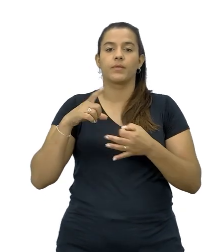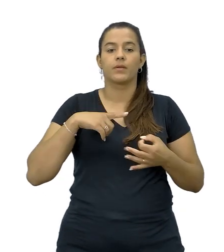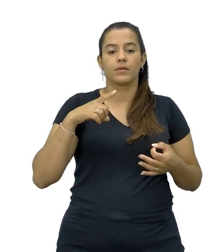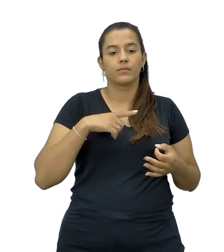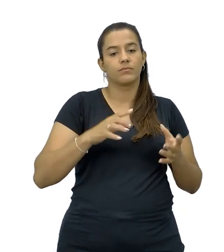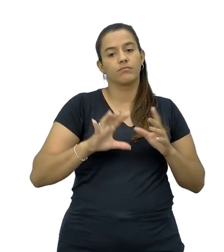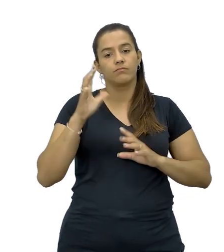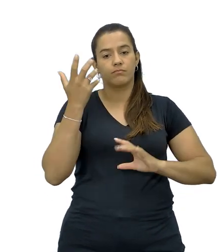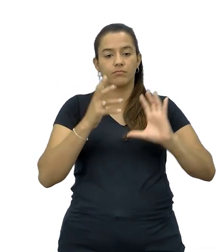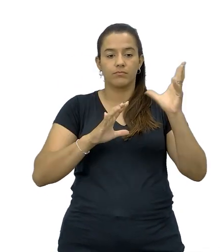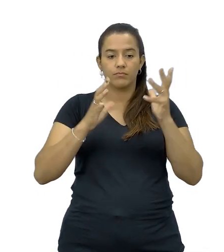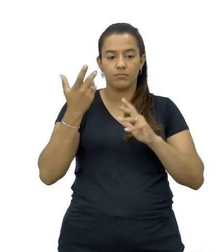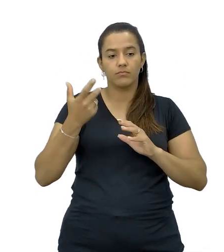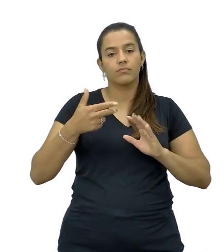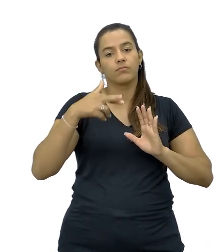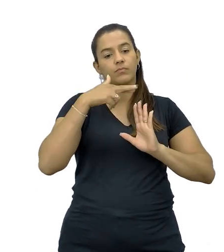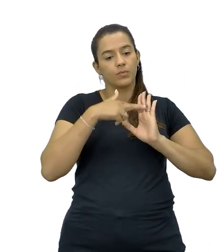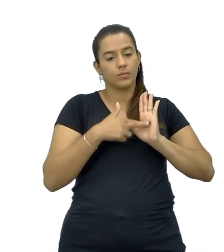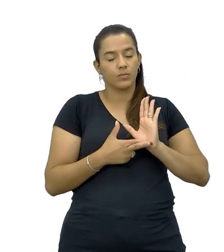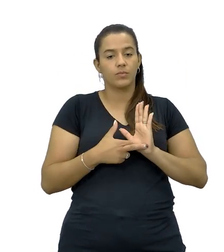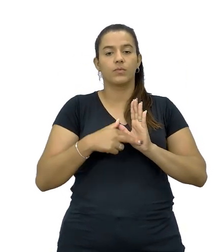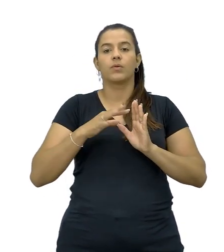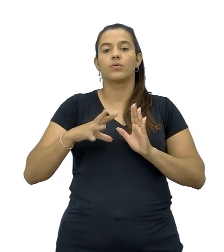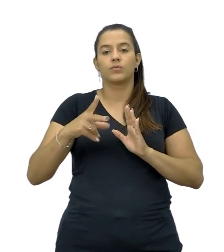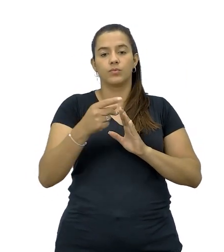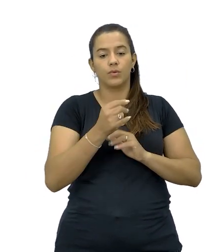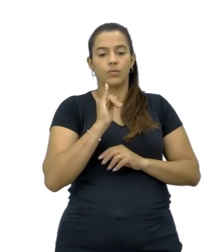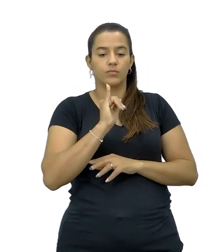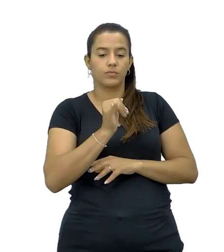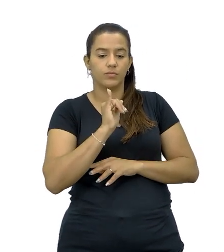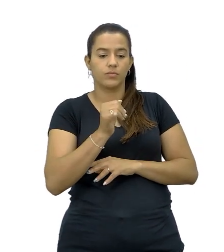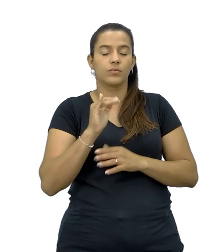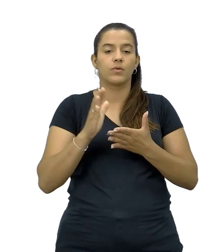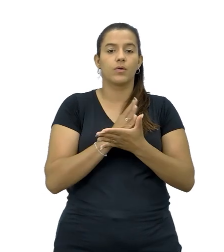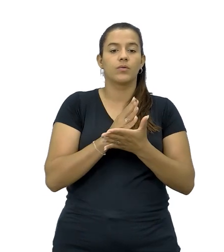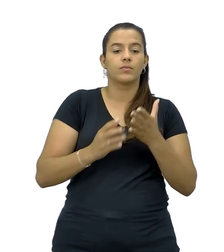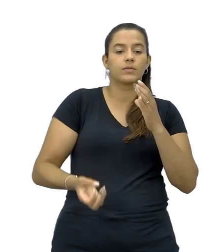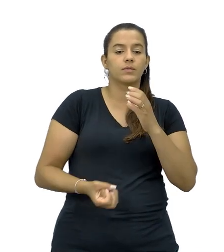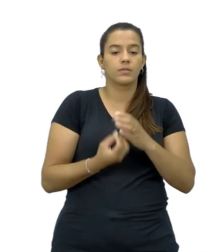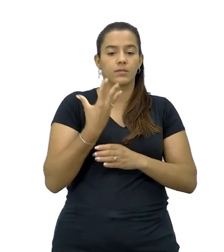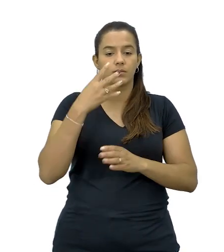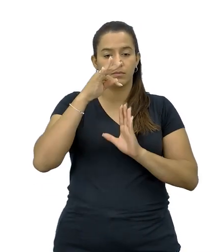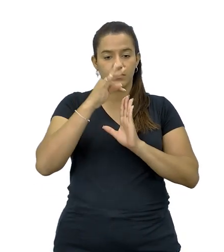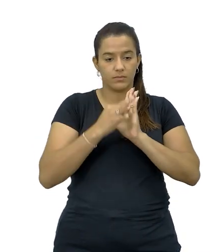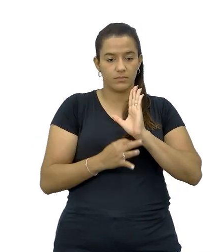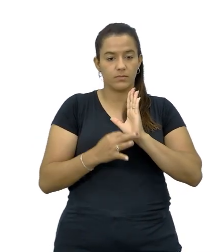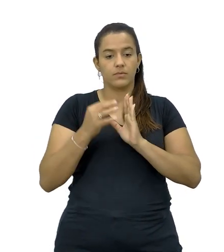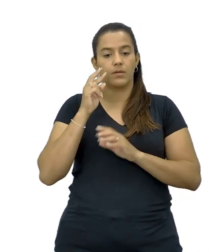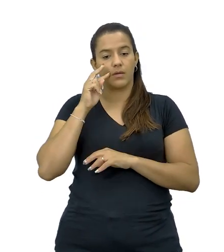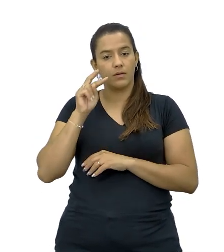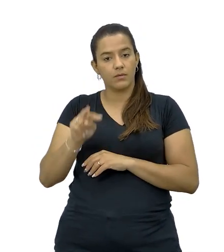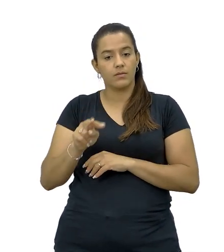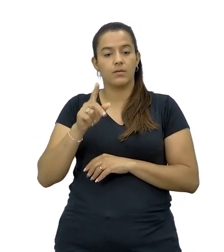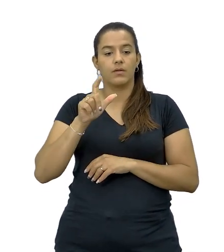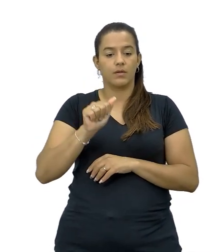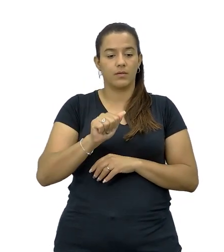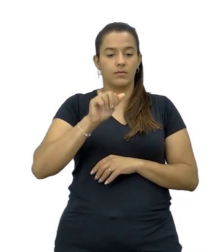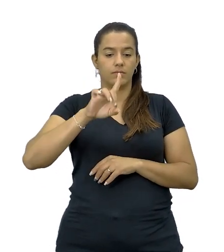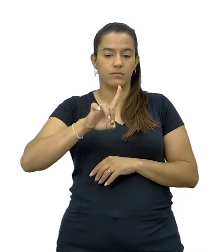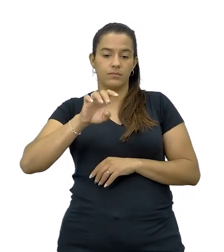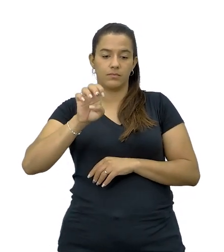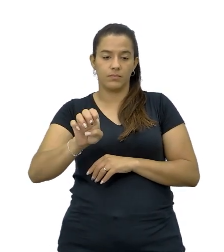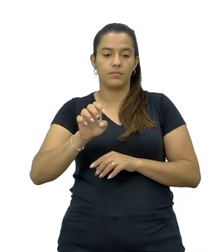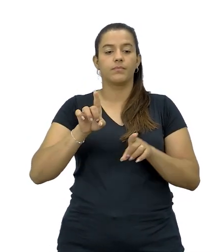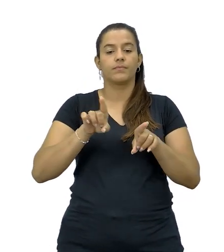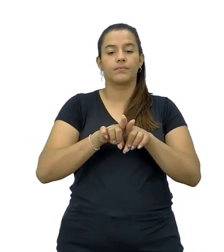elementos narrativos, da composição, né? Composição desses textos, e aqui, então, eu vou olhar para a ADE, a